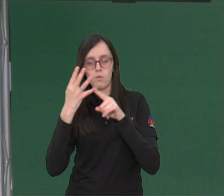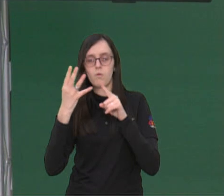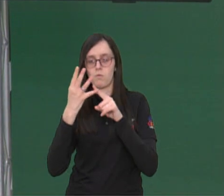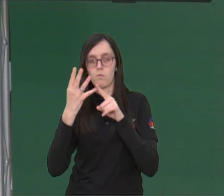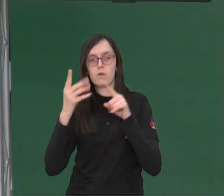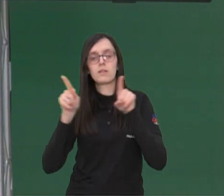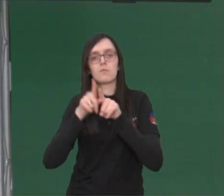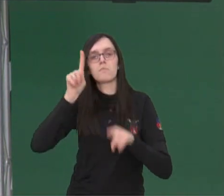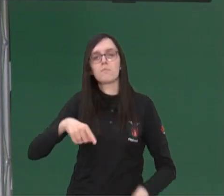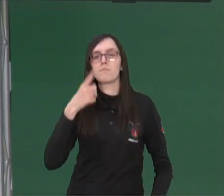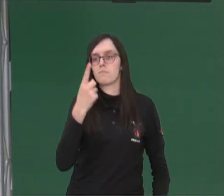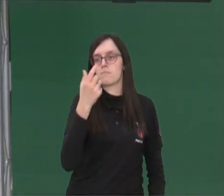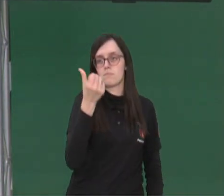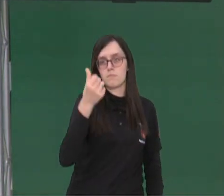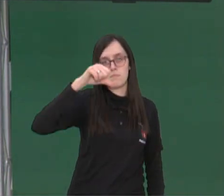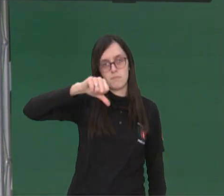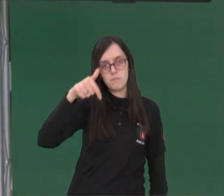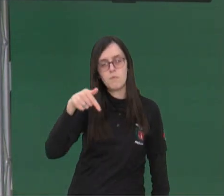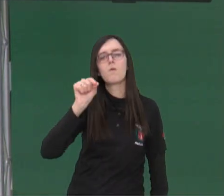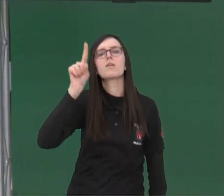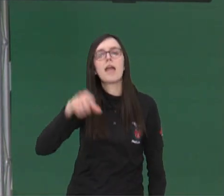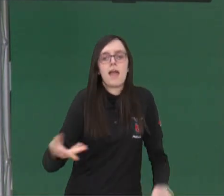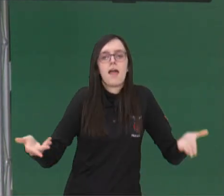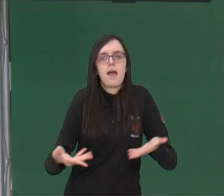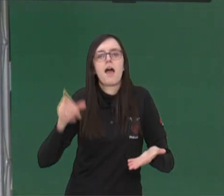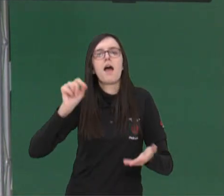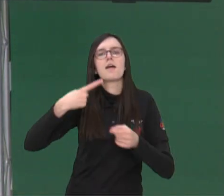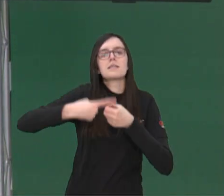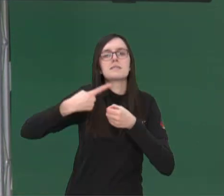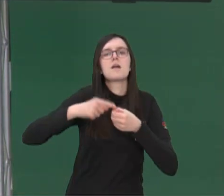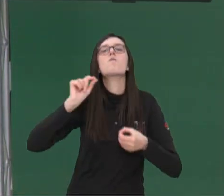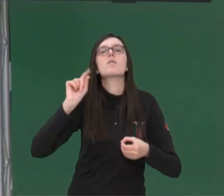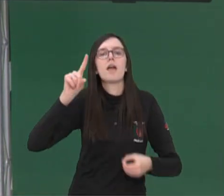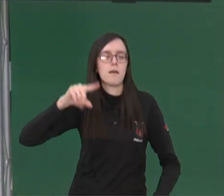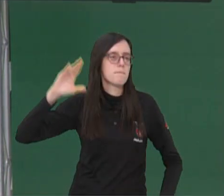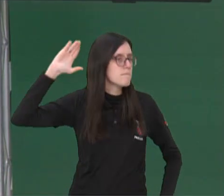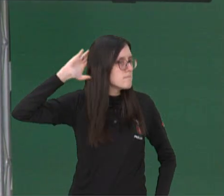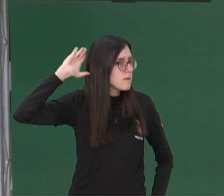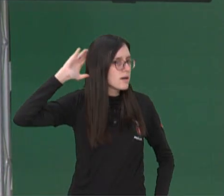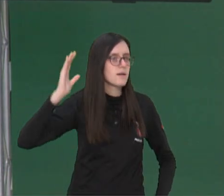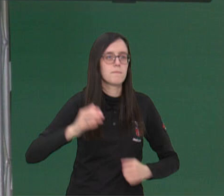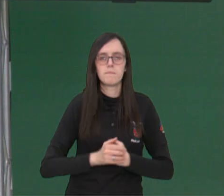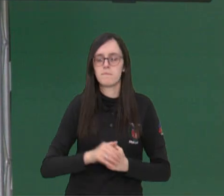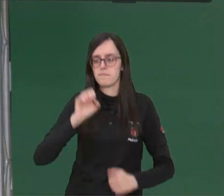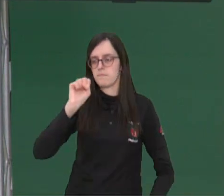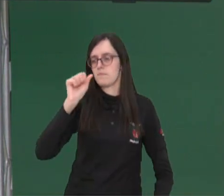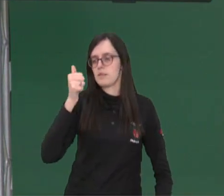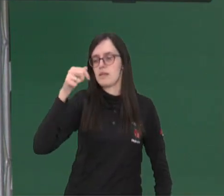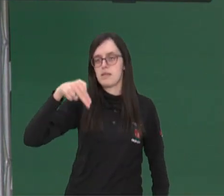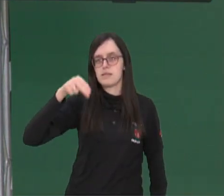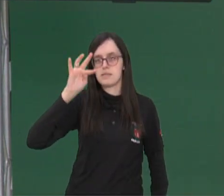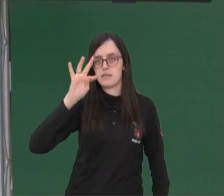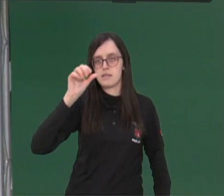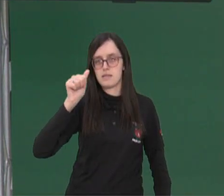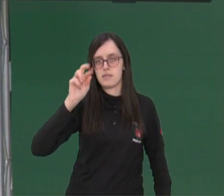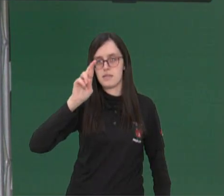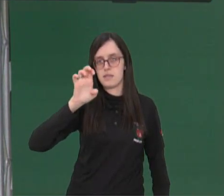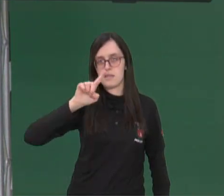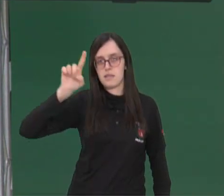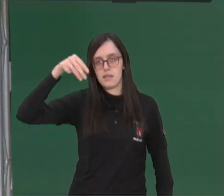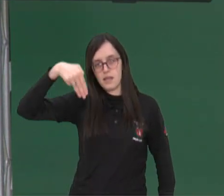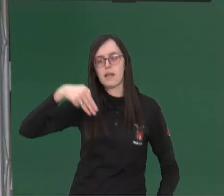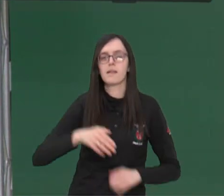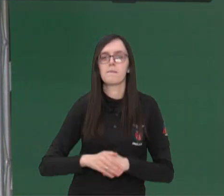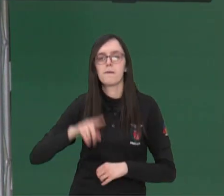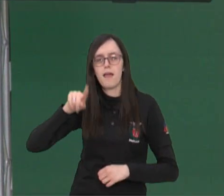de 1697, que é a atual cidade de Santarém, no Pará. Então, importantes rios da região amazônica